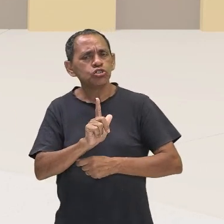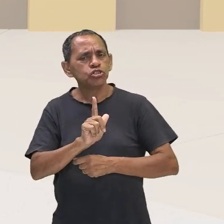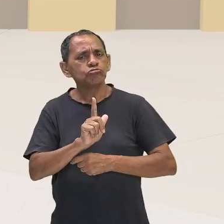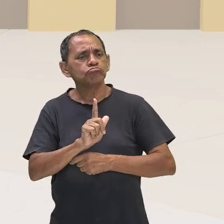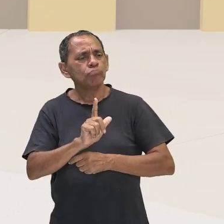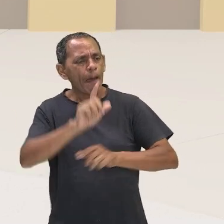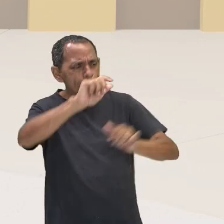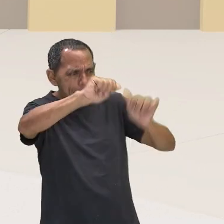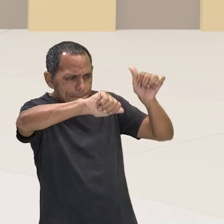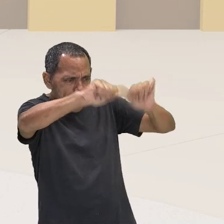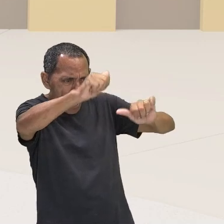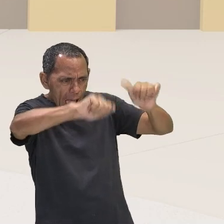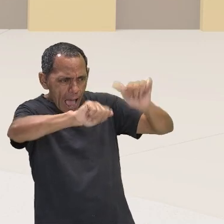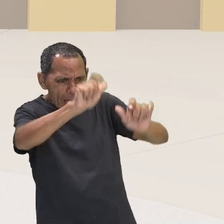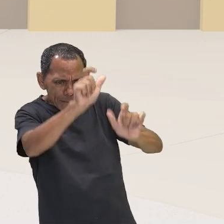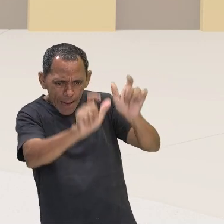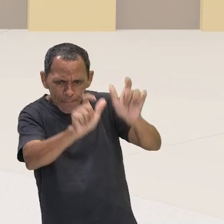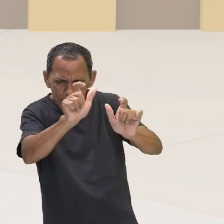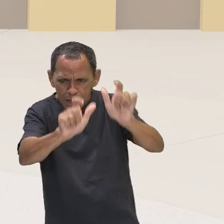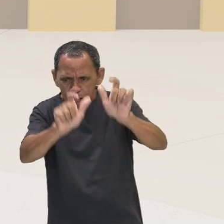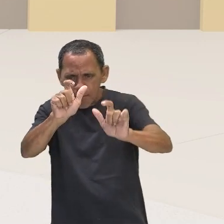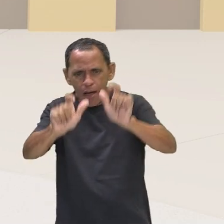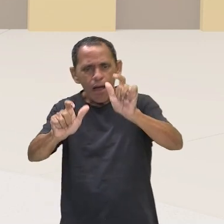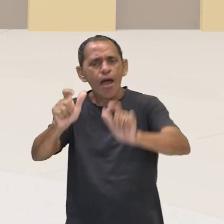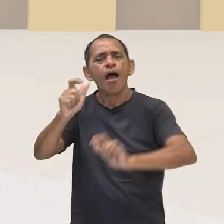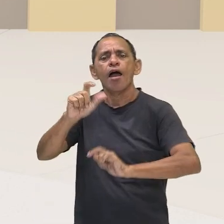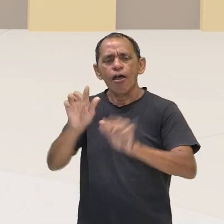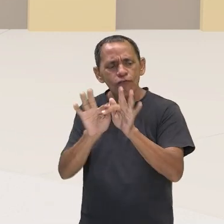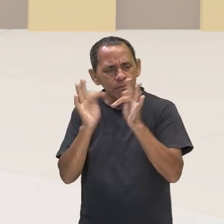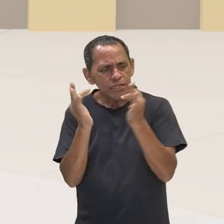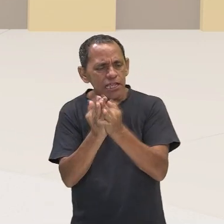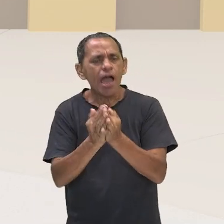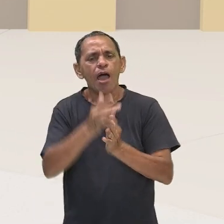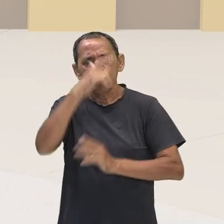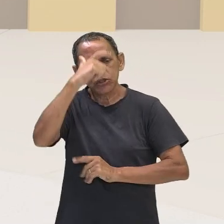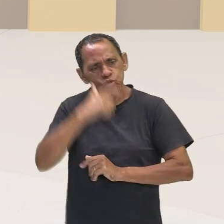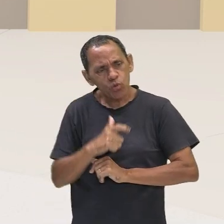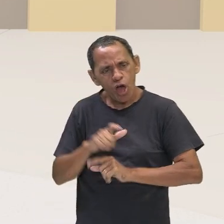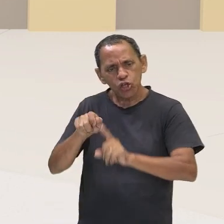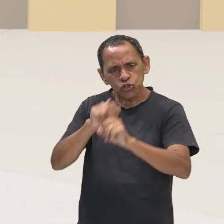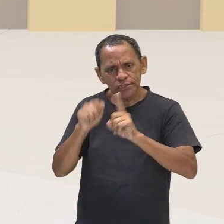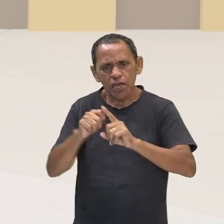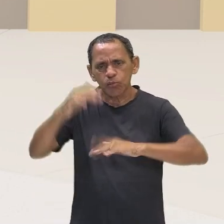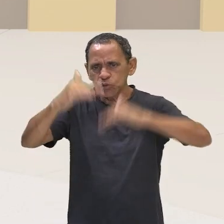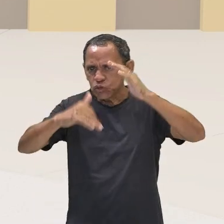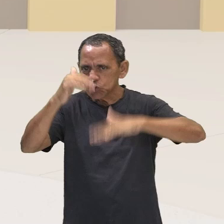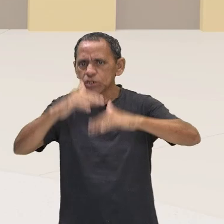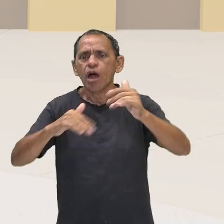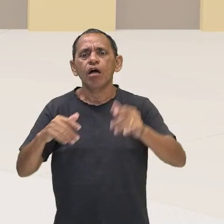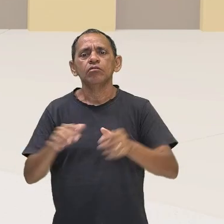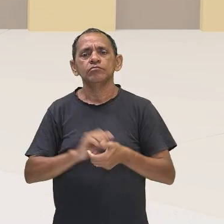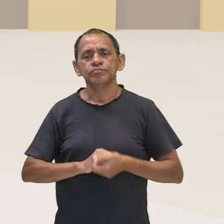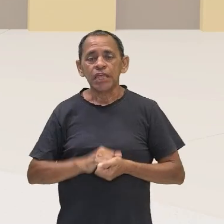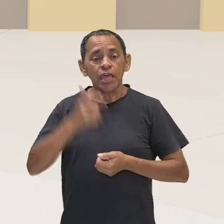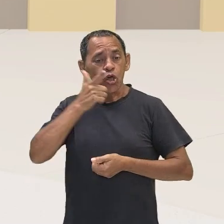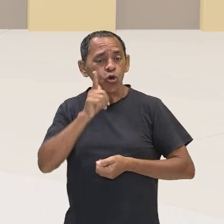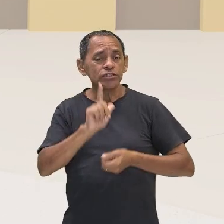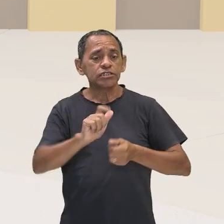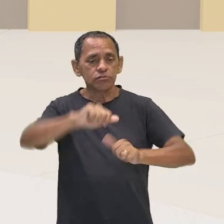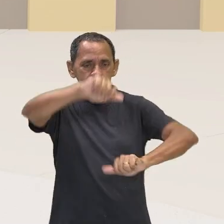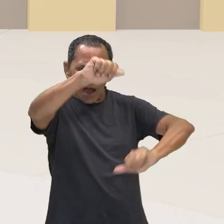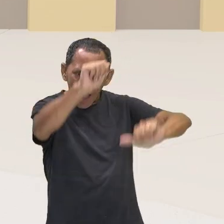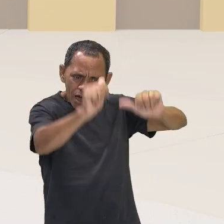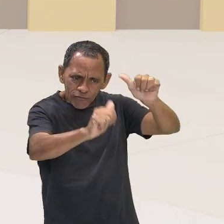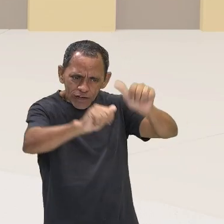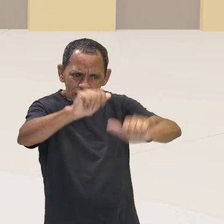vida. O aspecto familiar, o aspecto pessoal, o social e o profissional. Eu consigo avaliar,